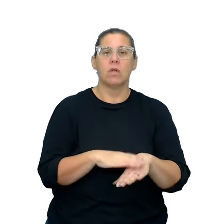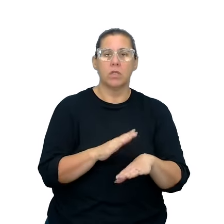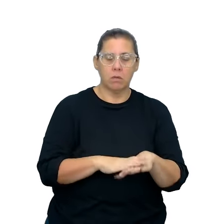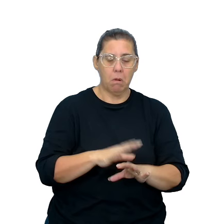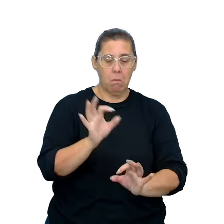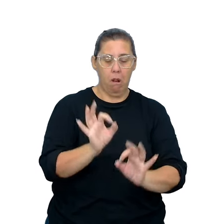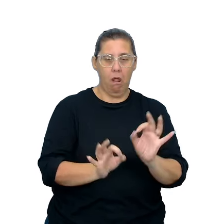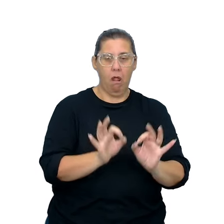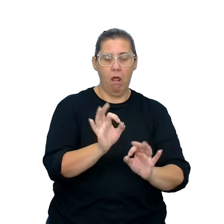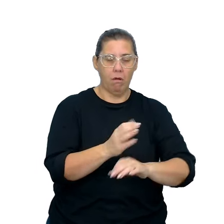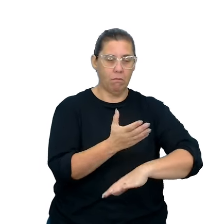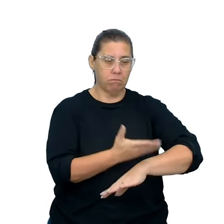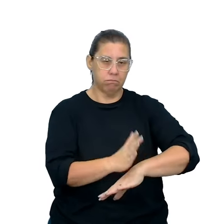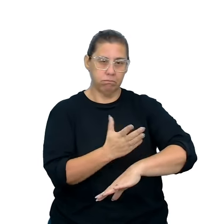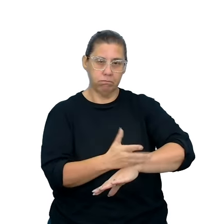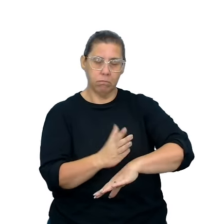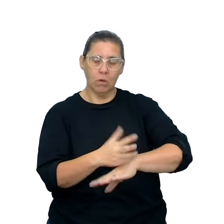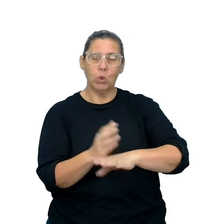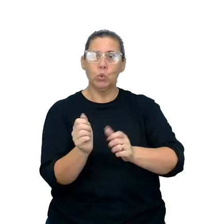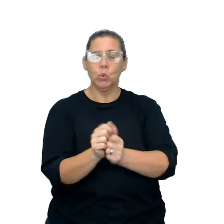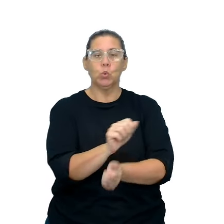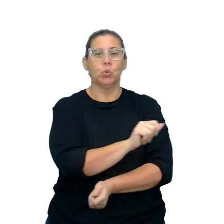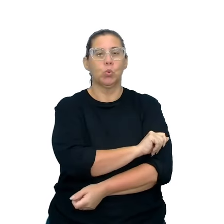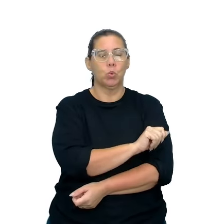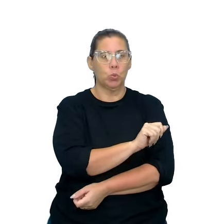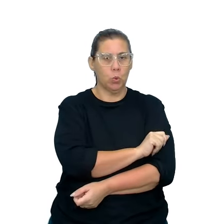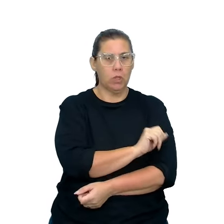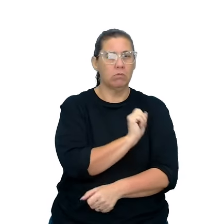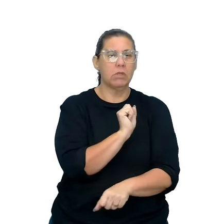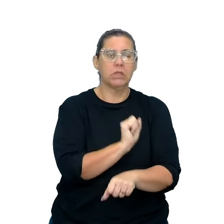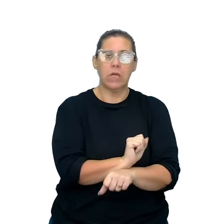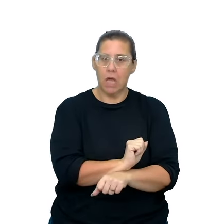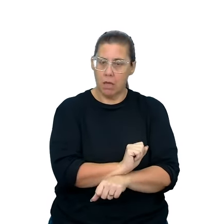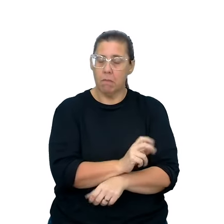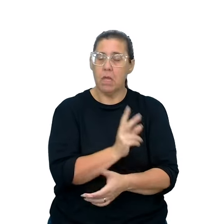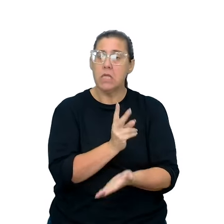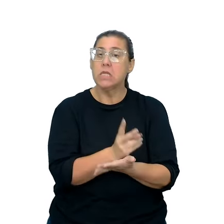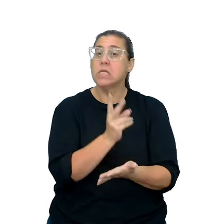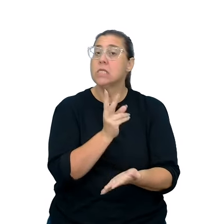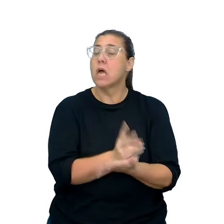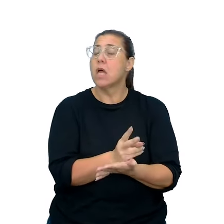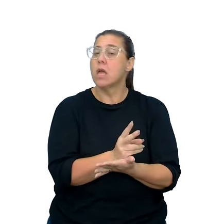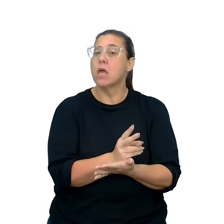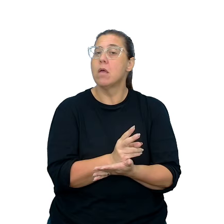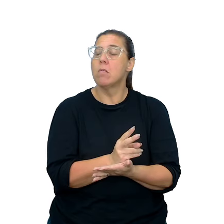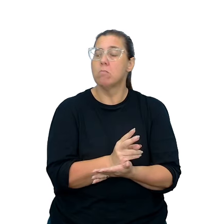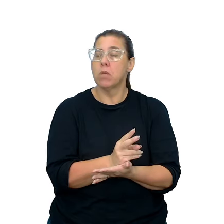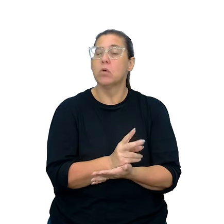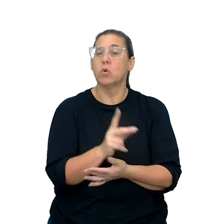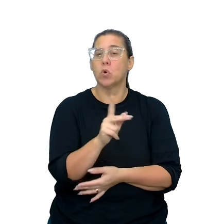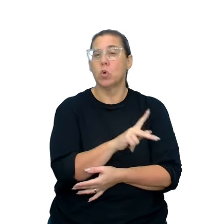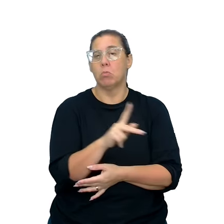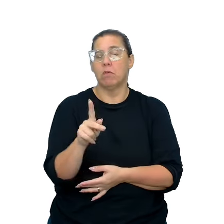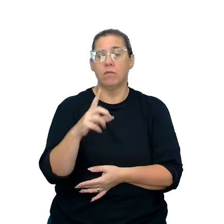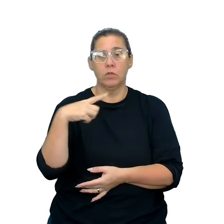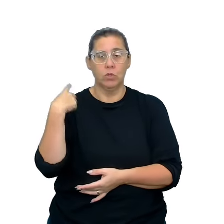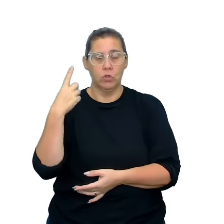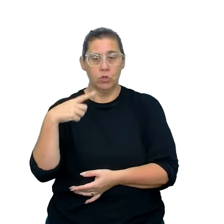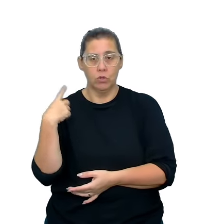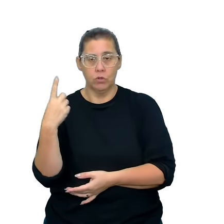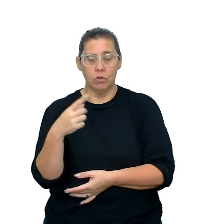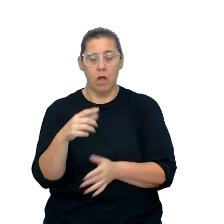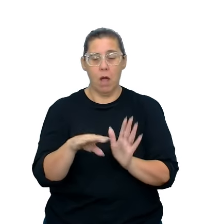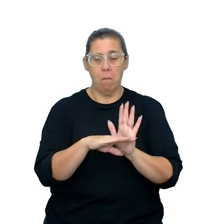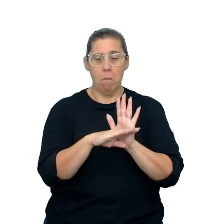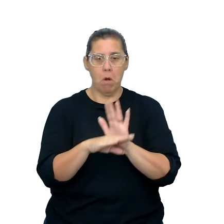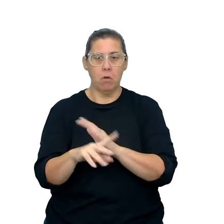júris simulados para os estudantes, sempre, claro, com um professor da área do direito auxiliando os professores de língua portuguesa,